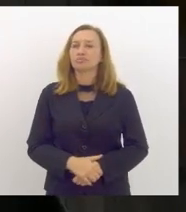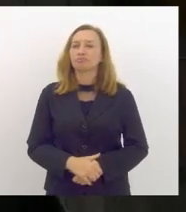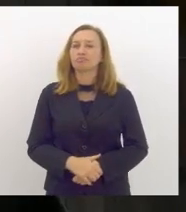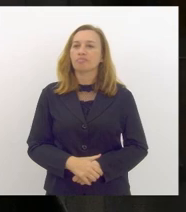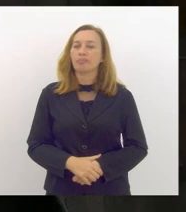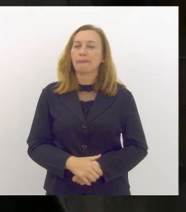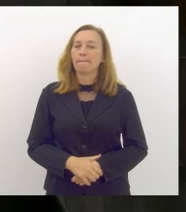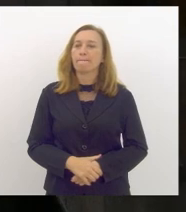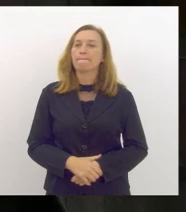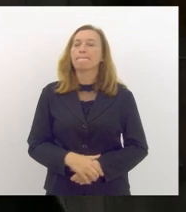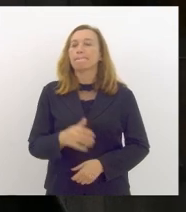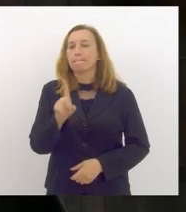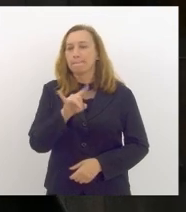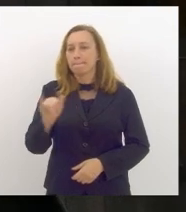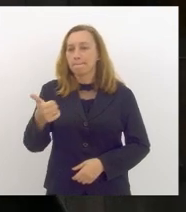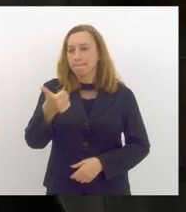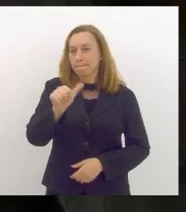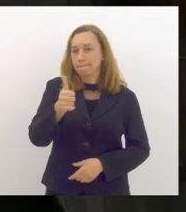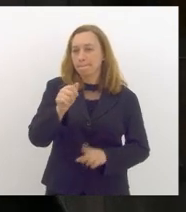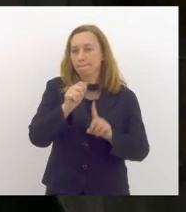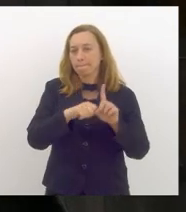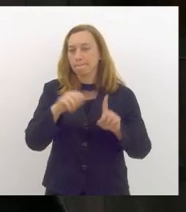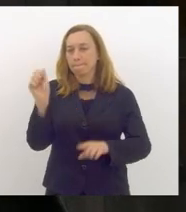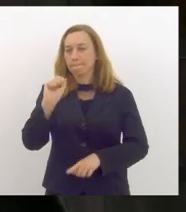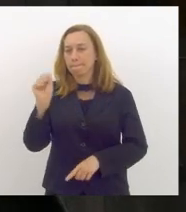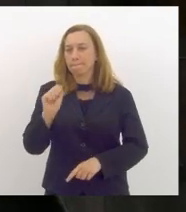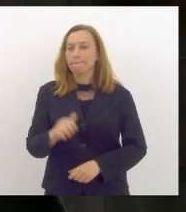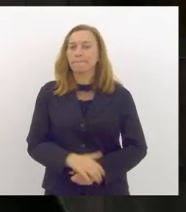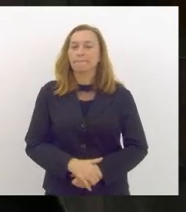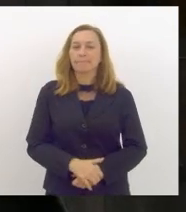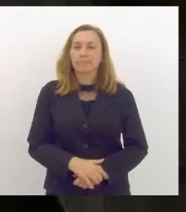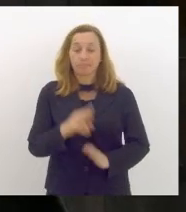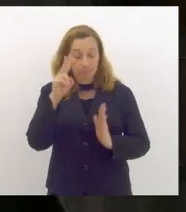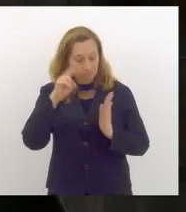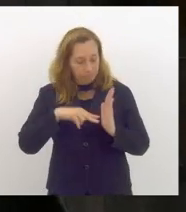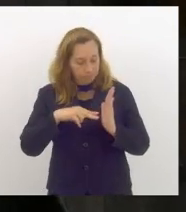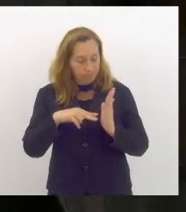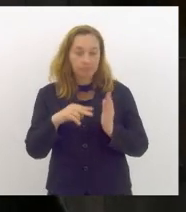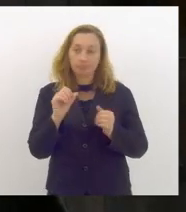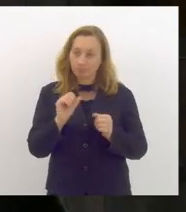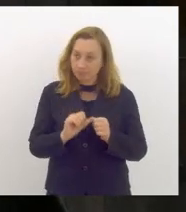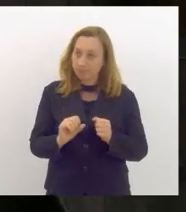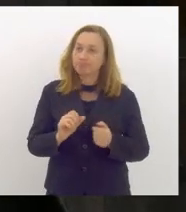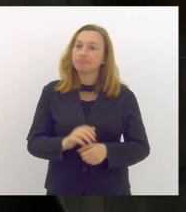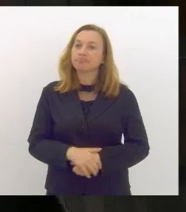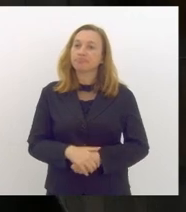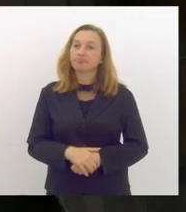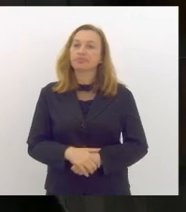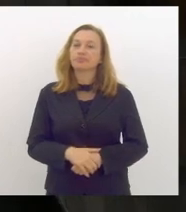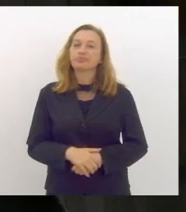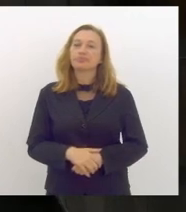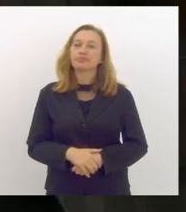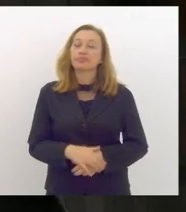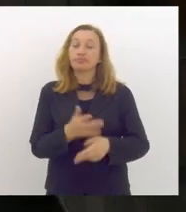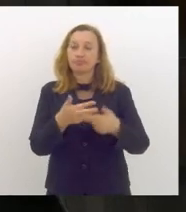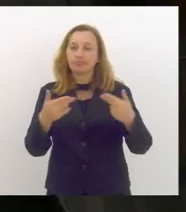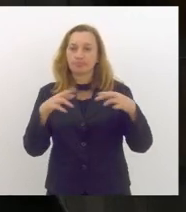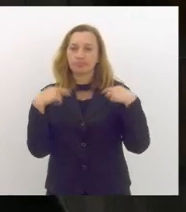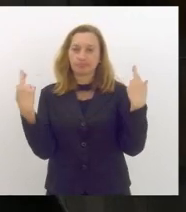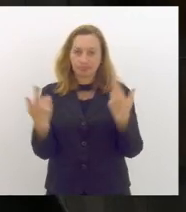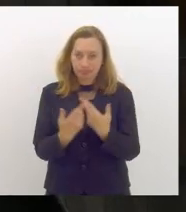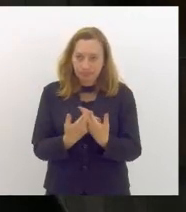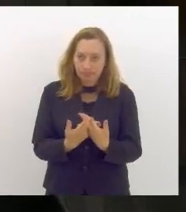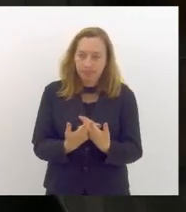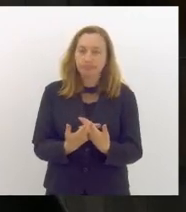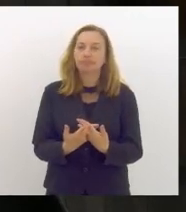assim como no dia Onze de Agosto quando essa leitura foi feita quando Multidões se reuniram